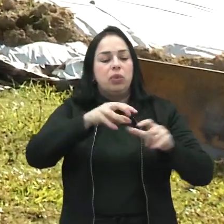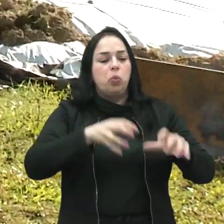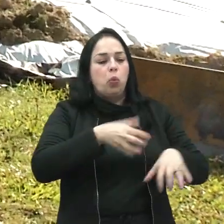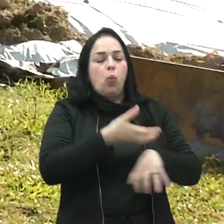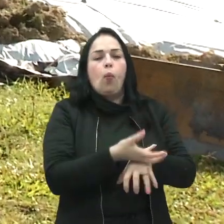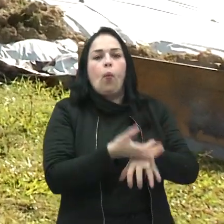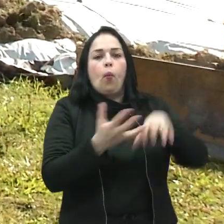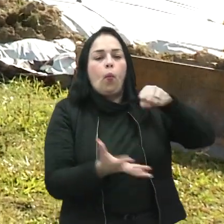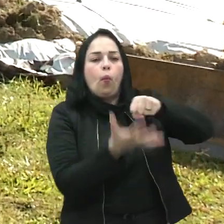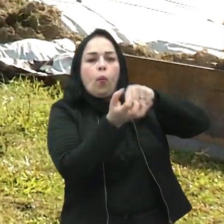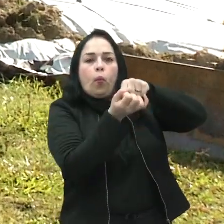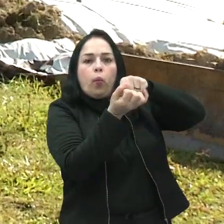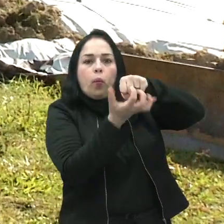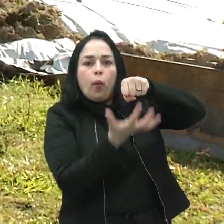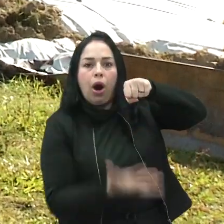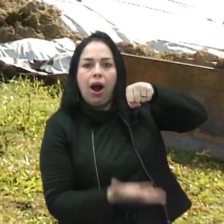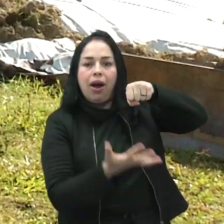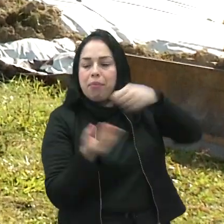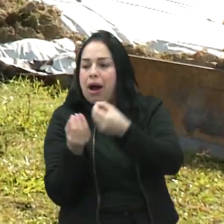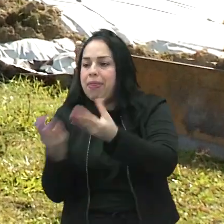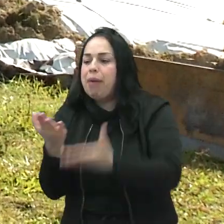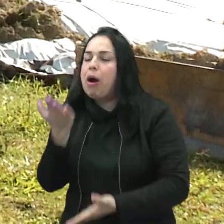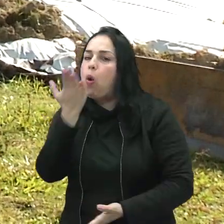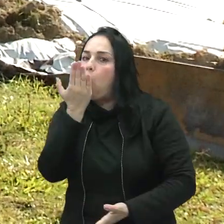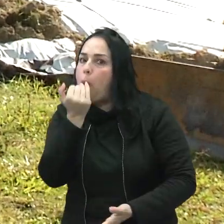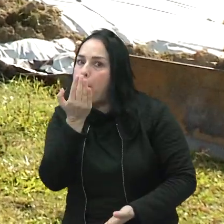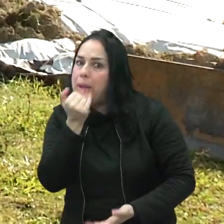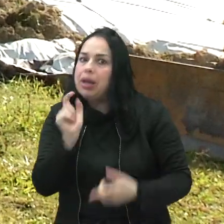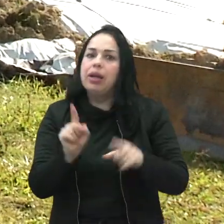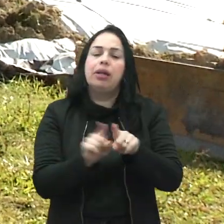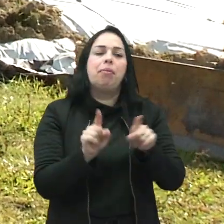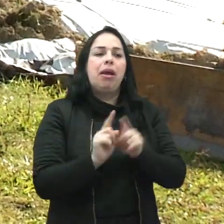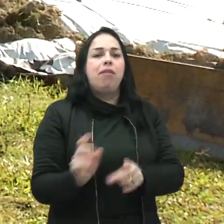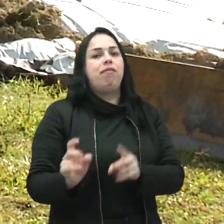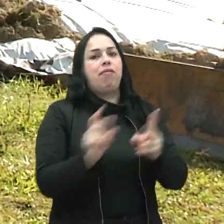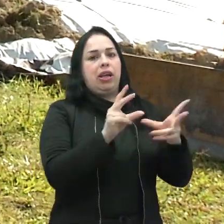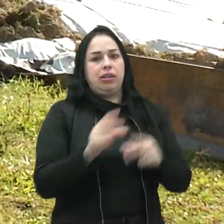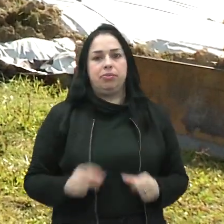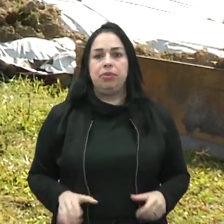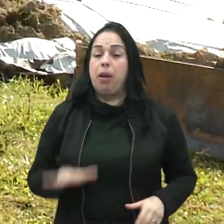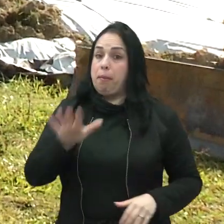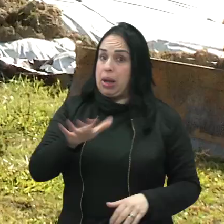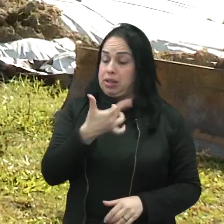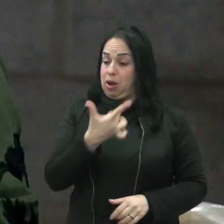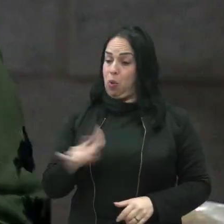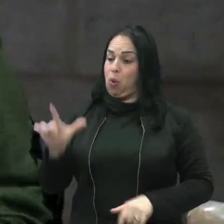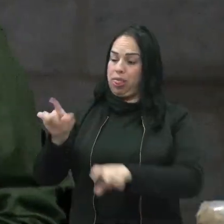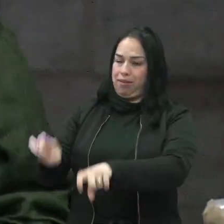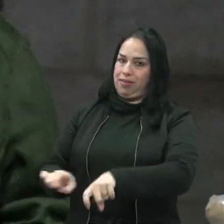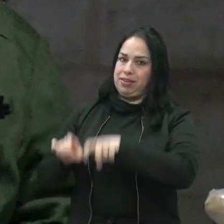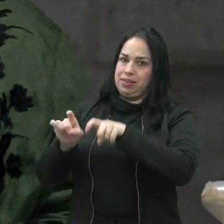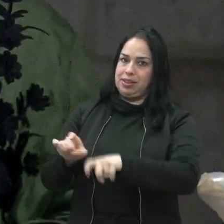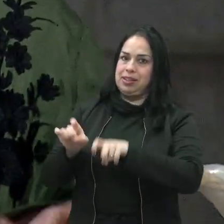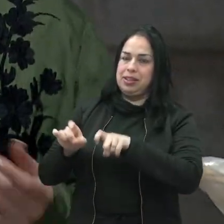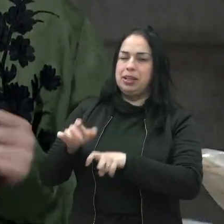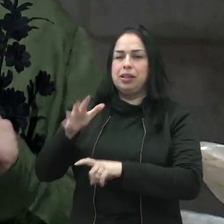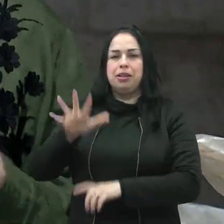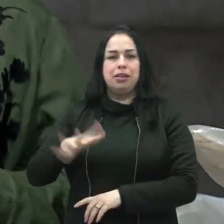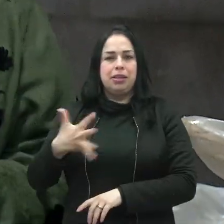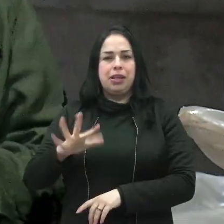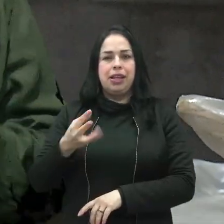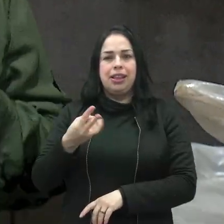mil quilos de silagem para alimentação de bois da fazenda e também de clientes. Já nessa outra fazenda